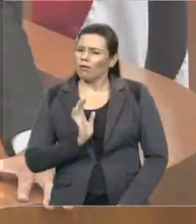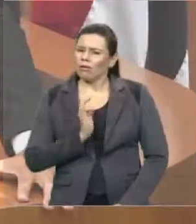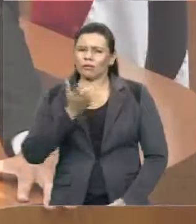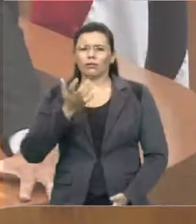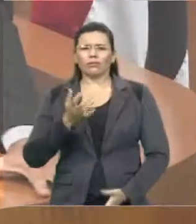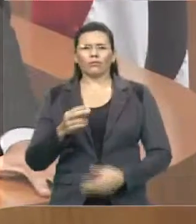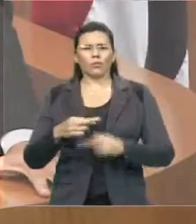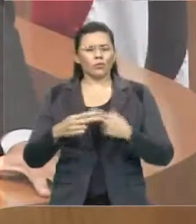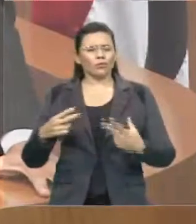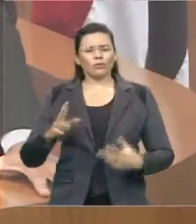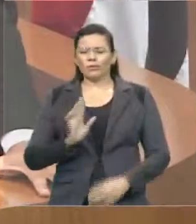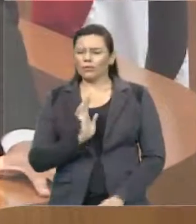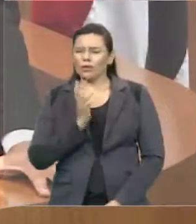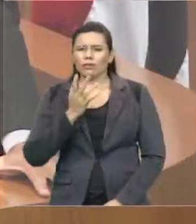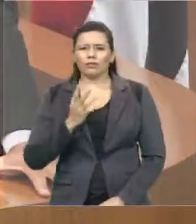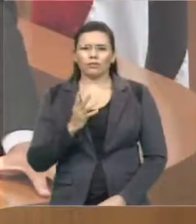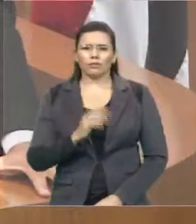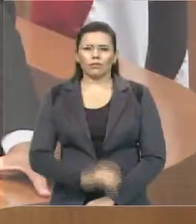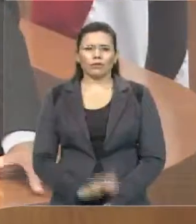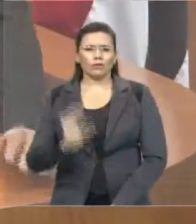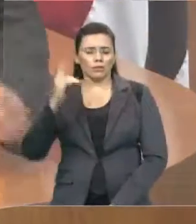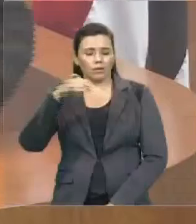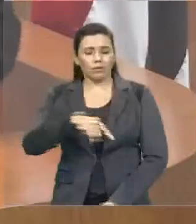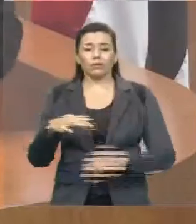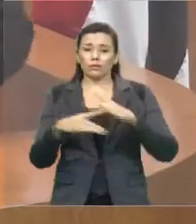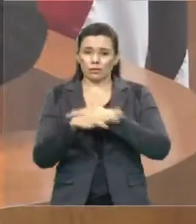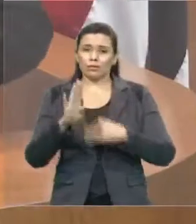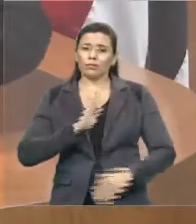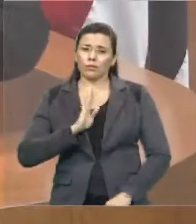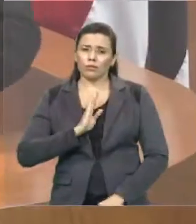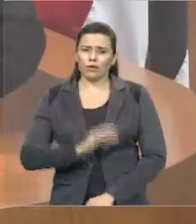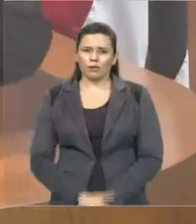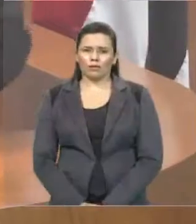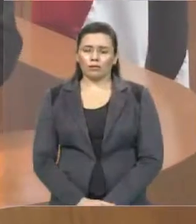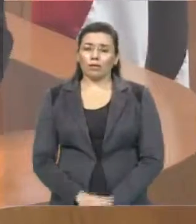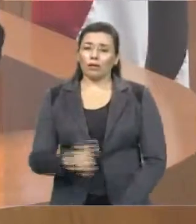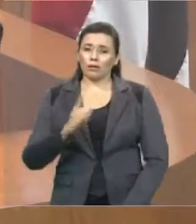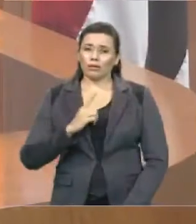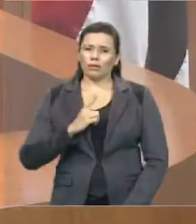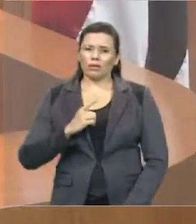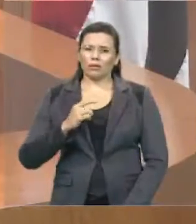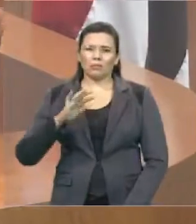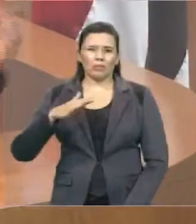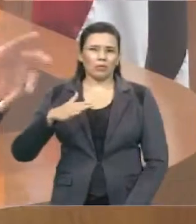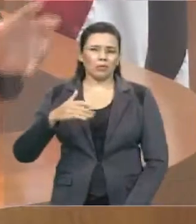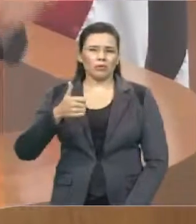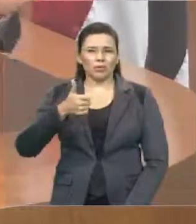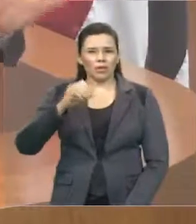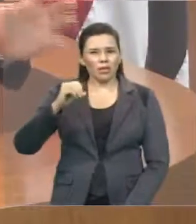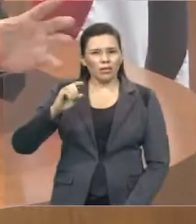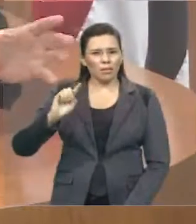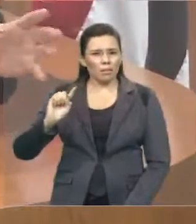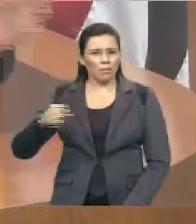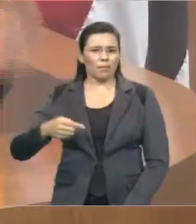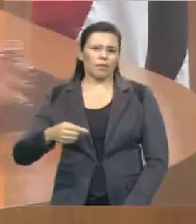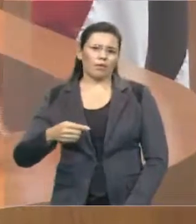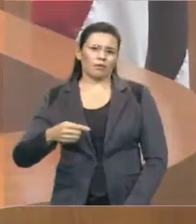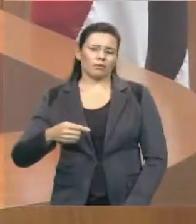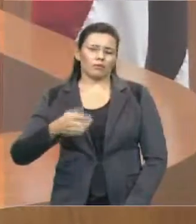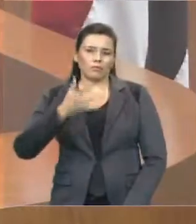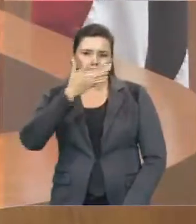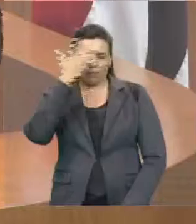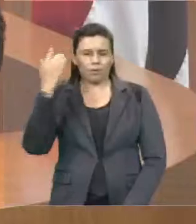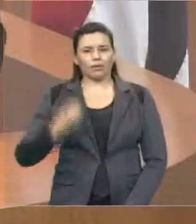mil habitantes, uma cidade importante, e que grande parte da população precisa do atendimento